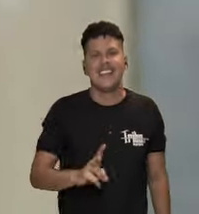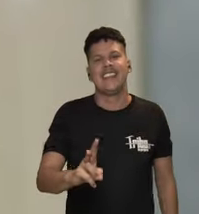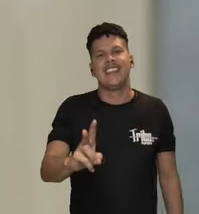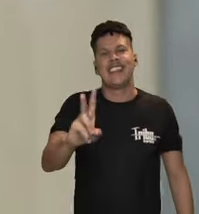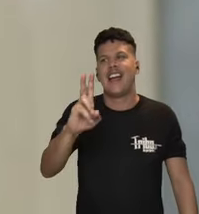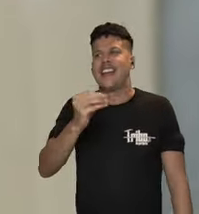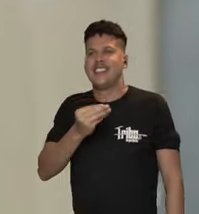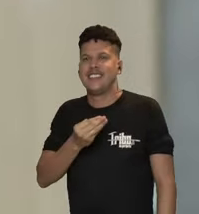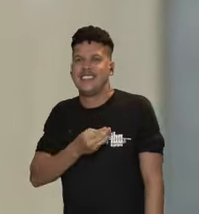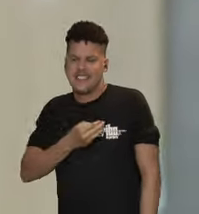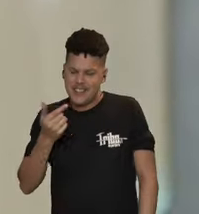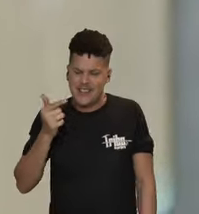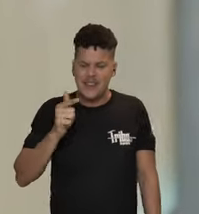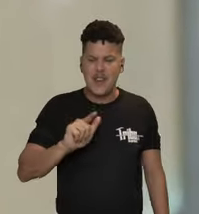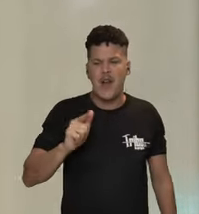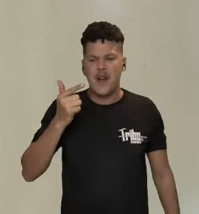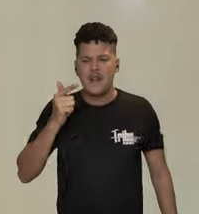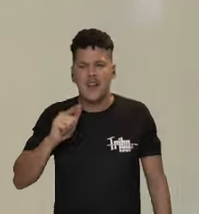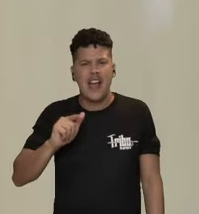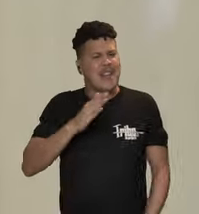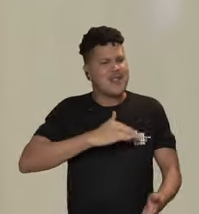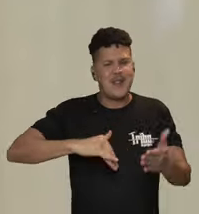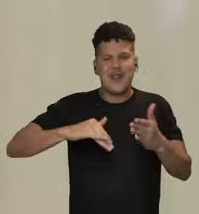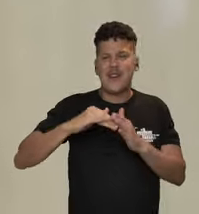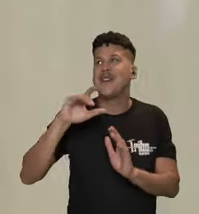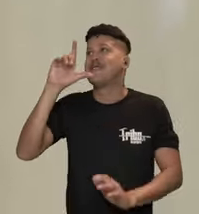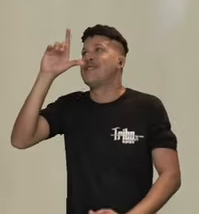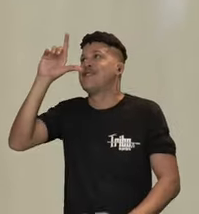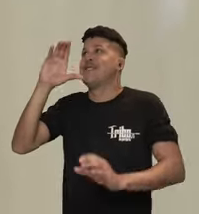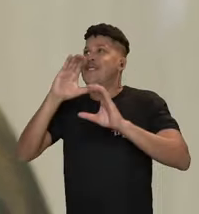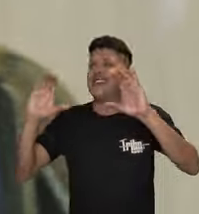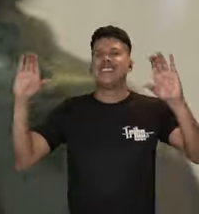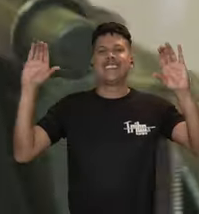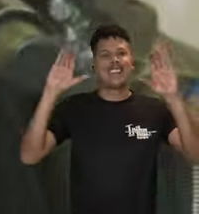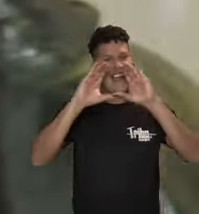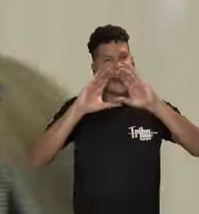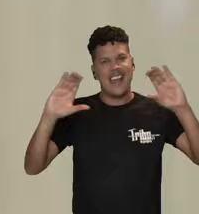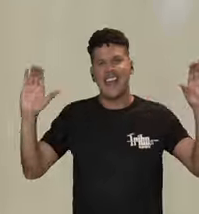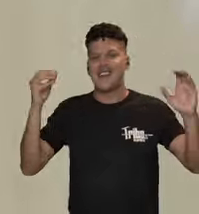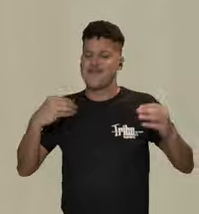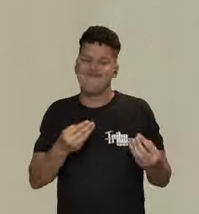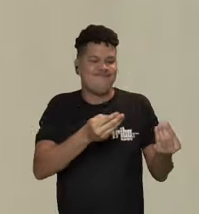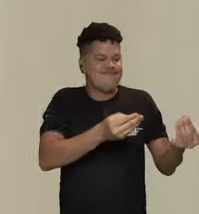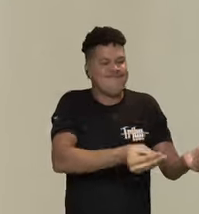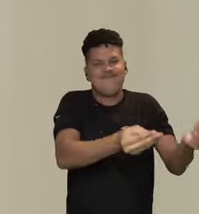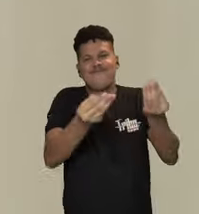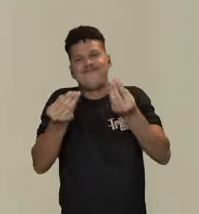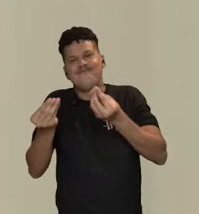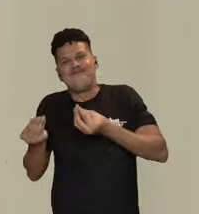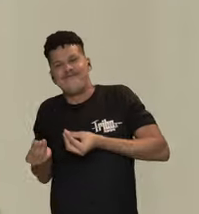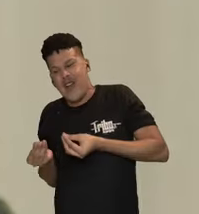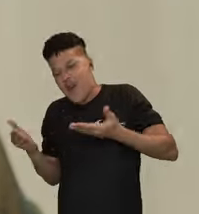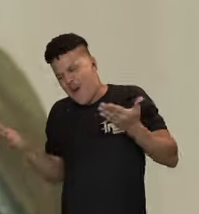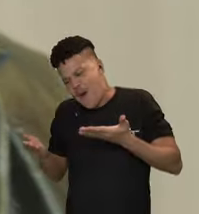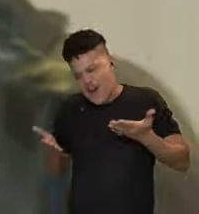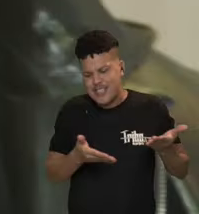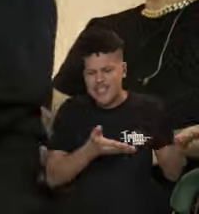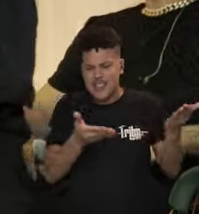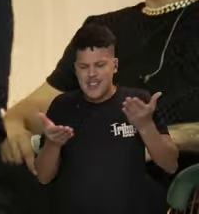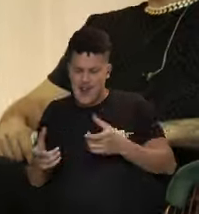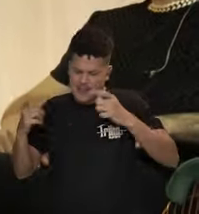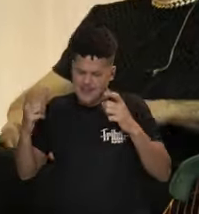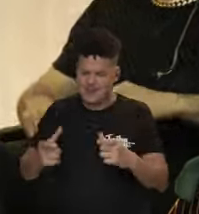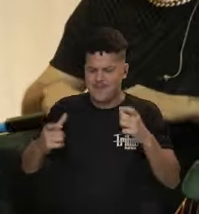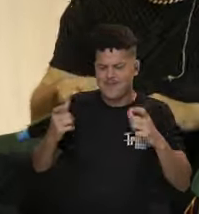novo. Todo céu que eu te dei me trouxe hoje o chão.